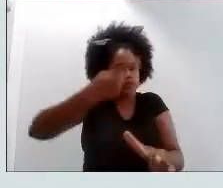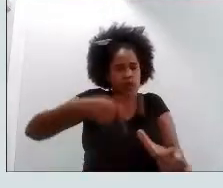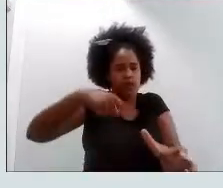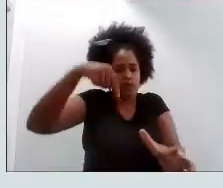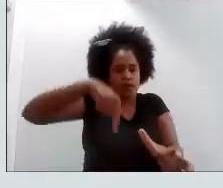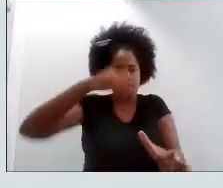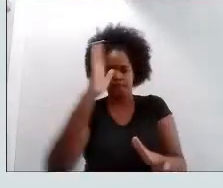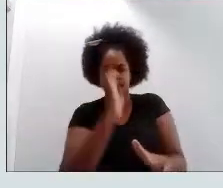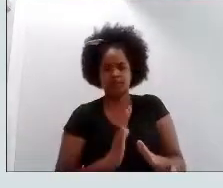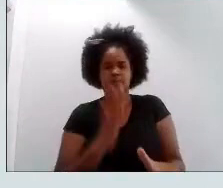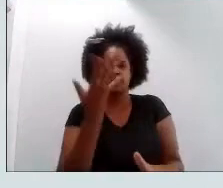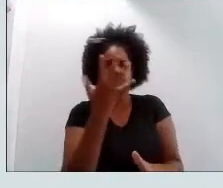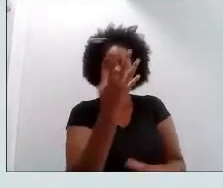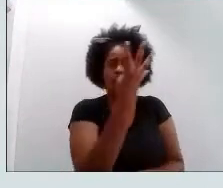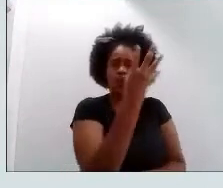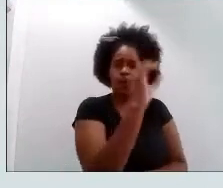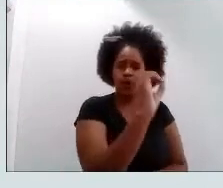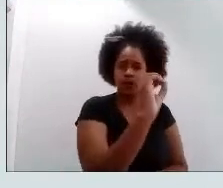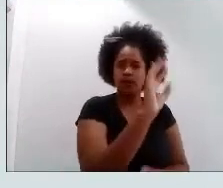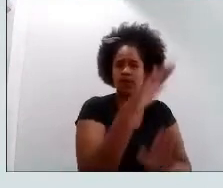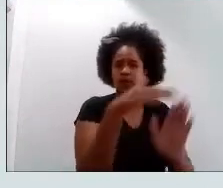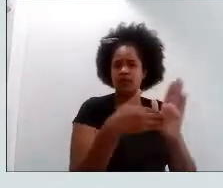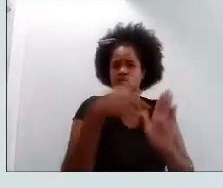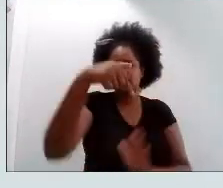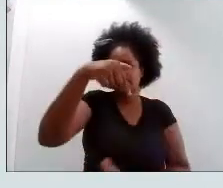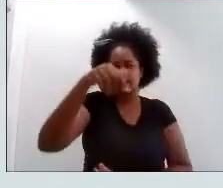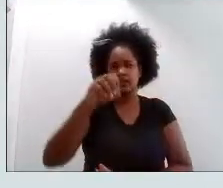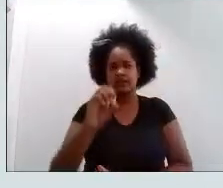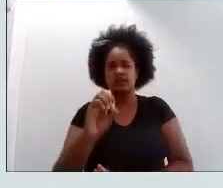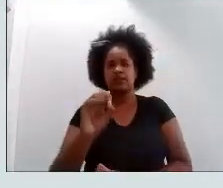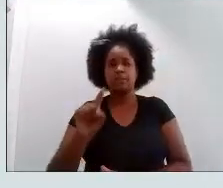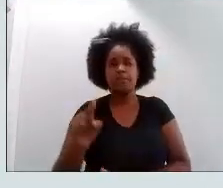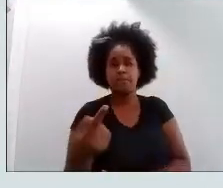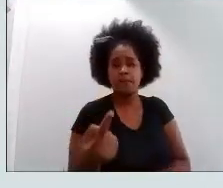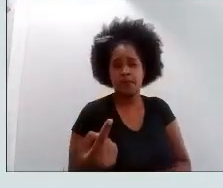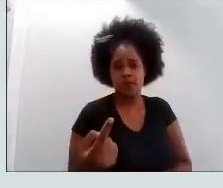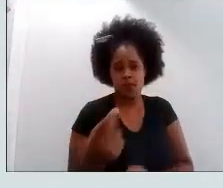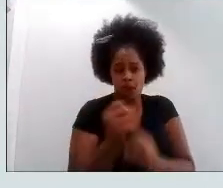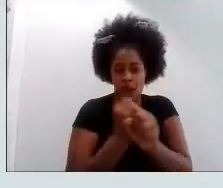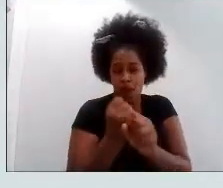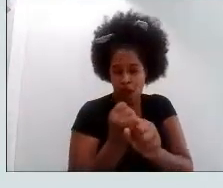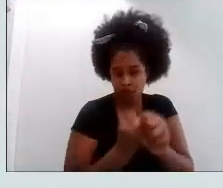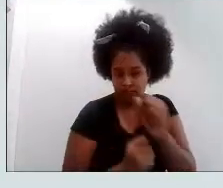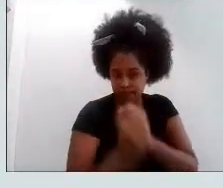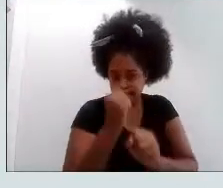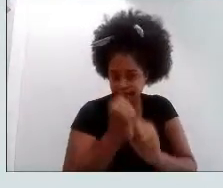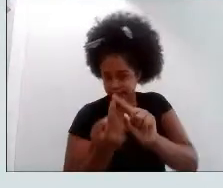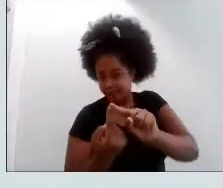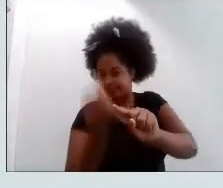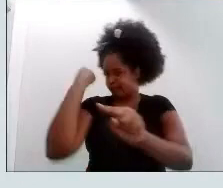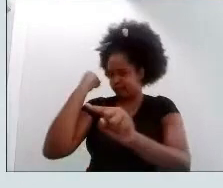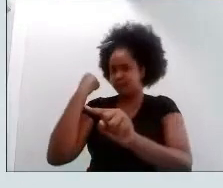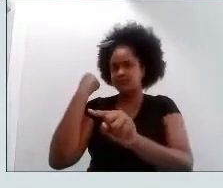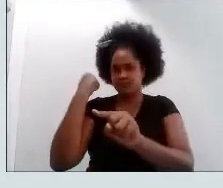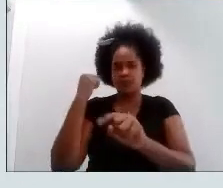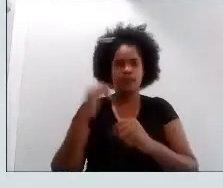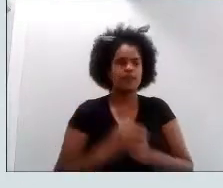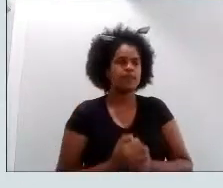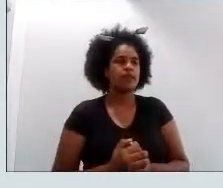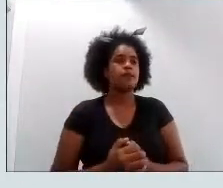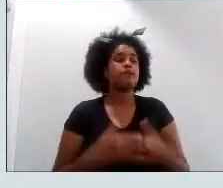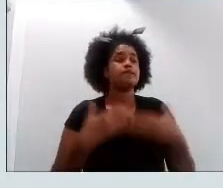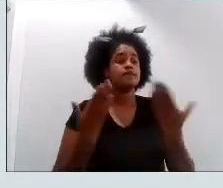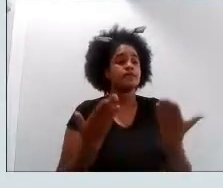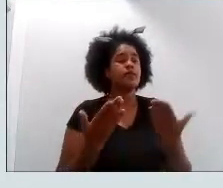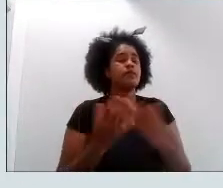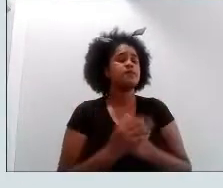datar de 40 até 70 mil anos atrás. E aí vai mostrar, segundo ela e